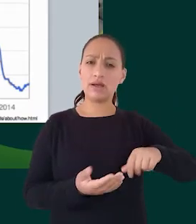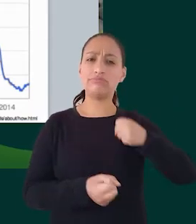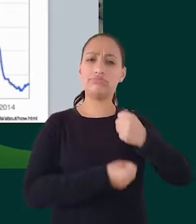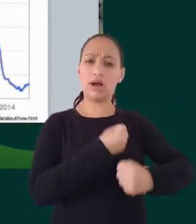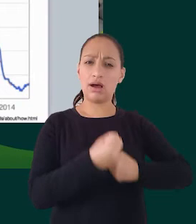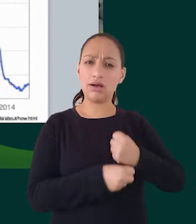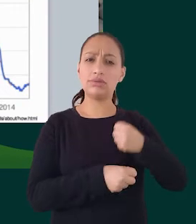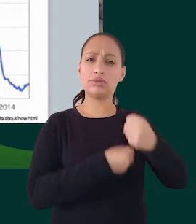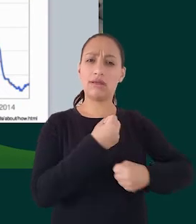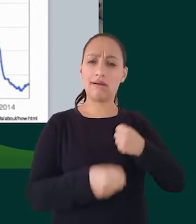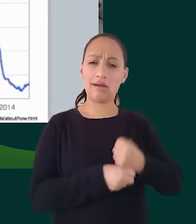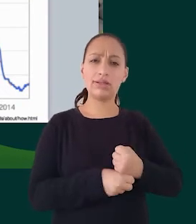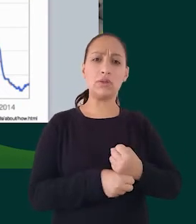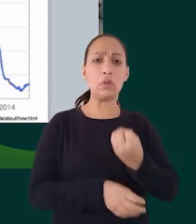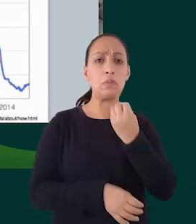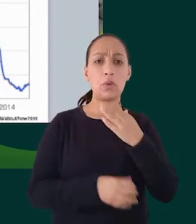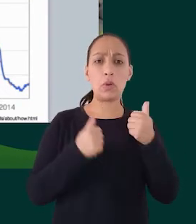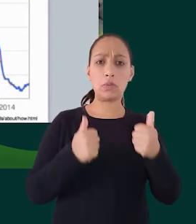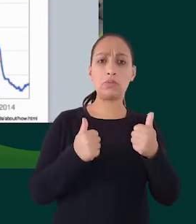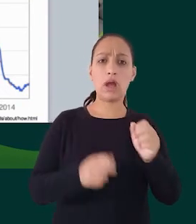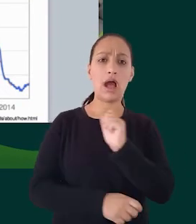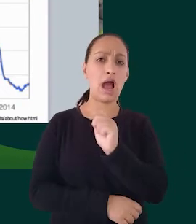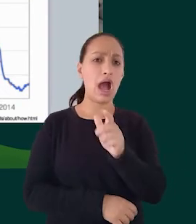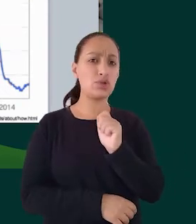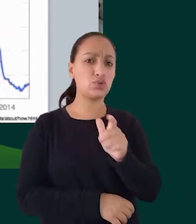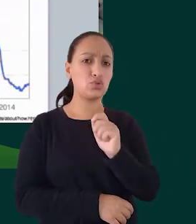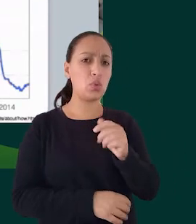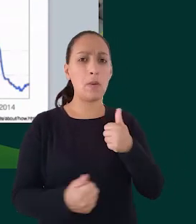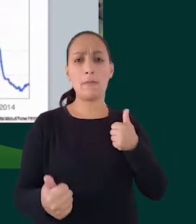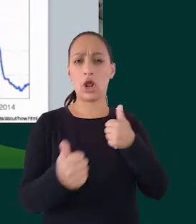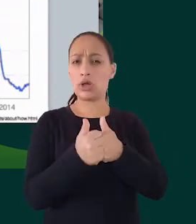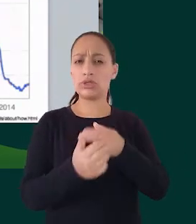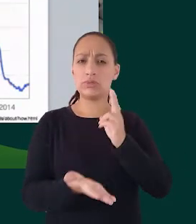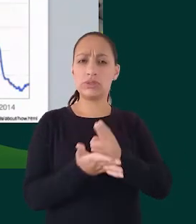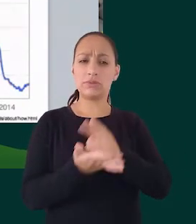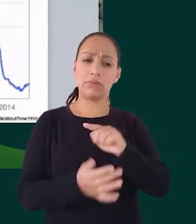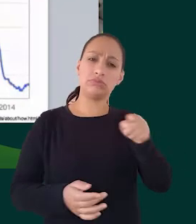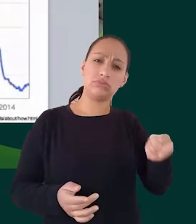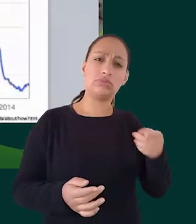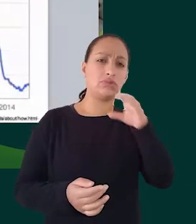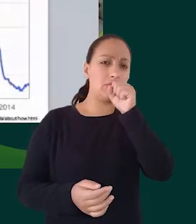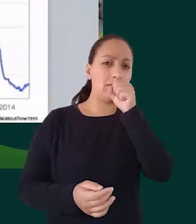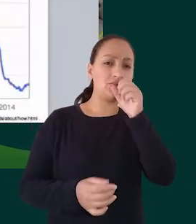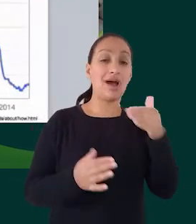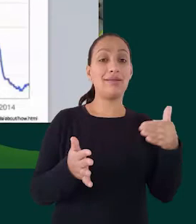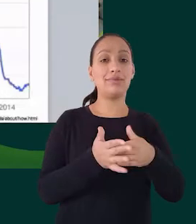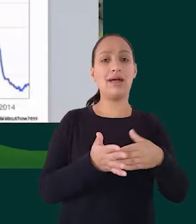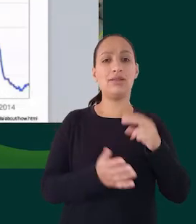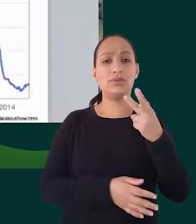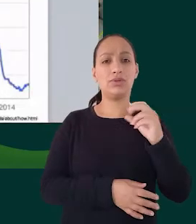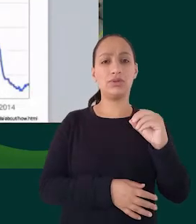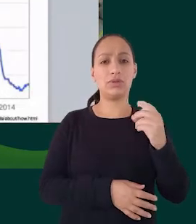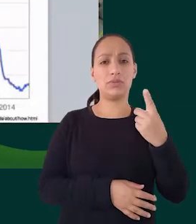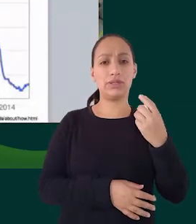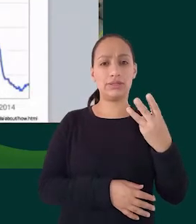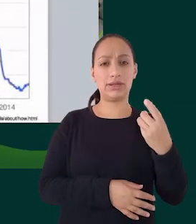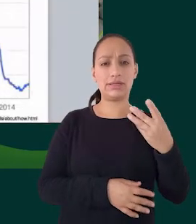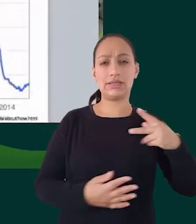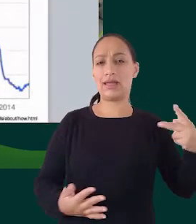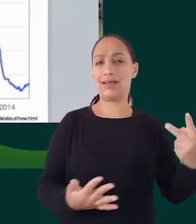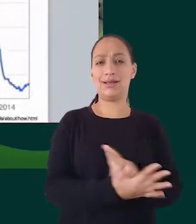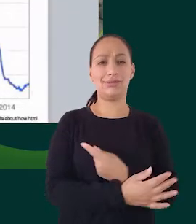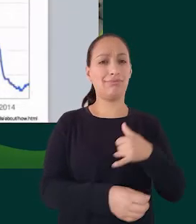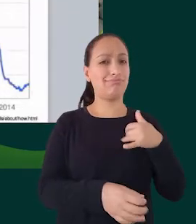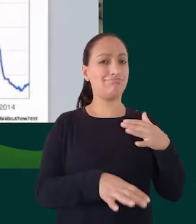boa. Se vocês olharem o gráfico em azul, ele é muito próximo do laranja, até que em 2013 acabou errando bastante,